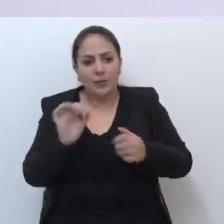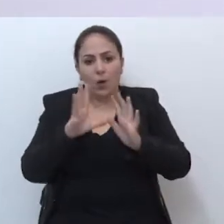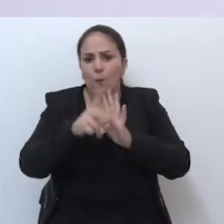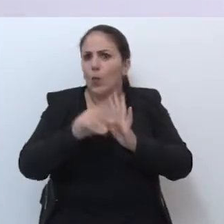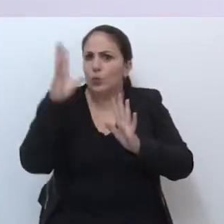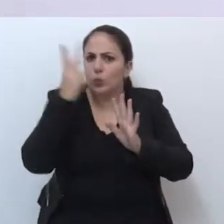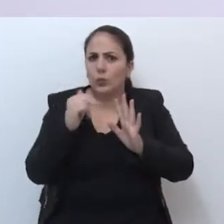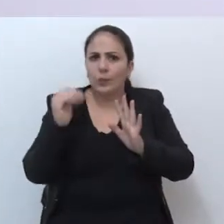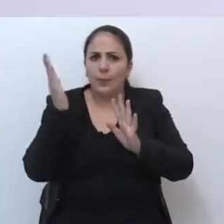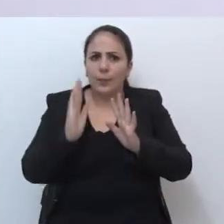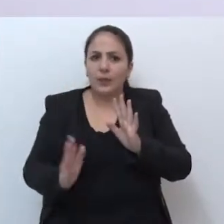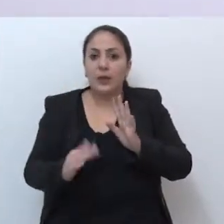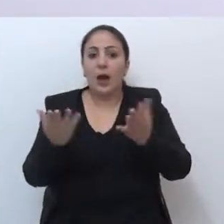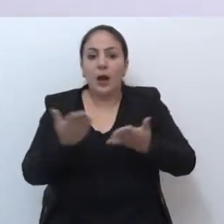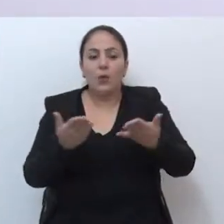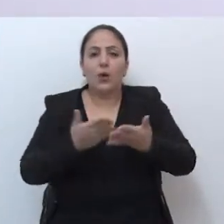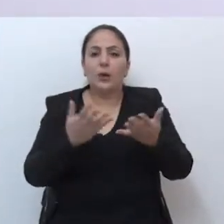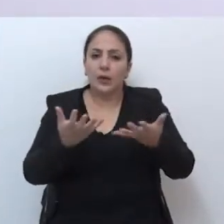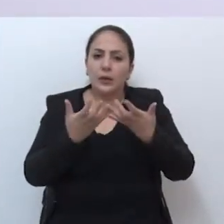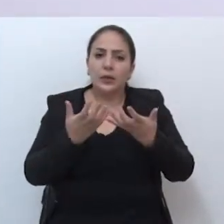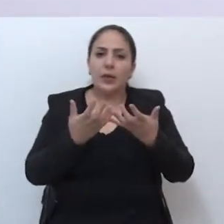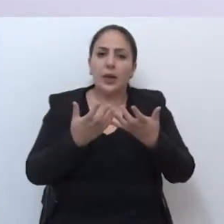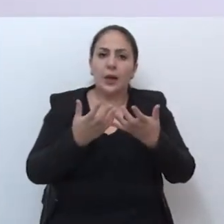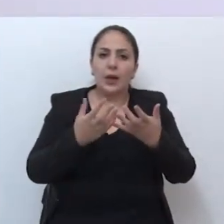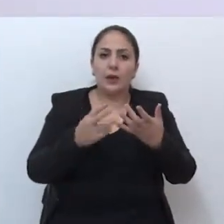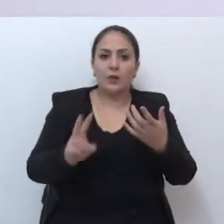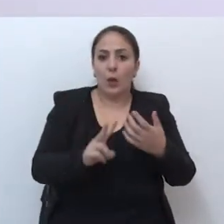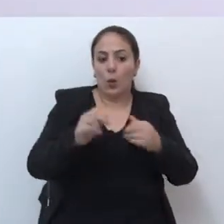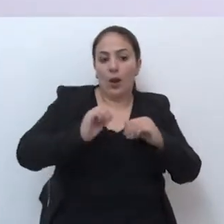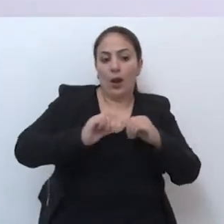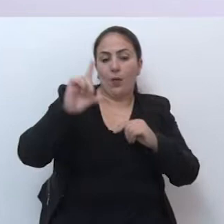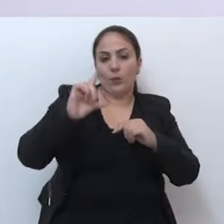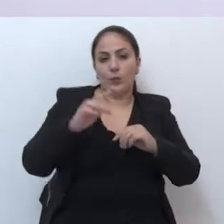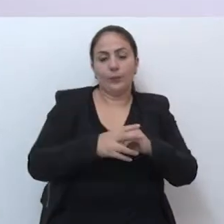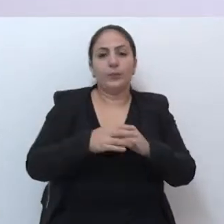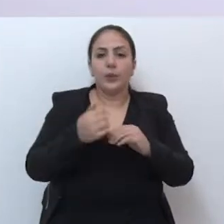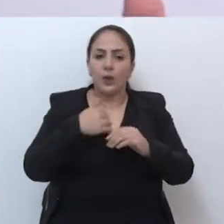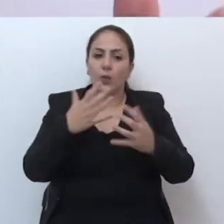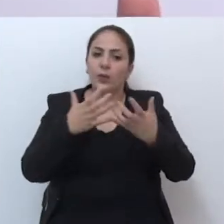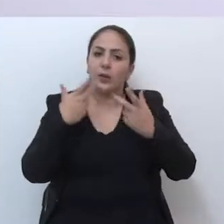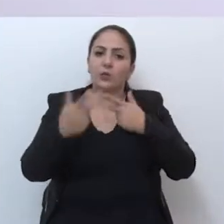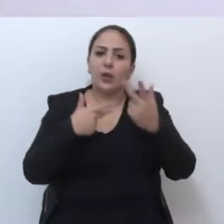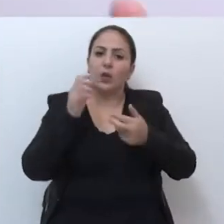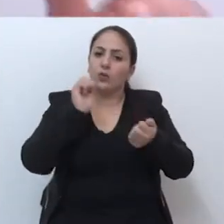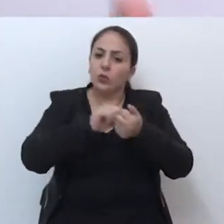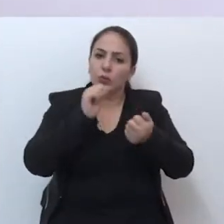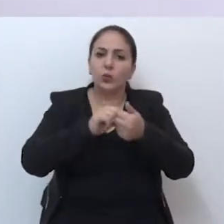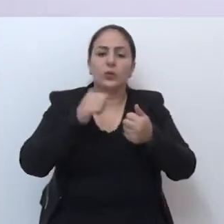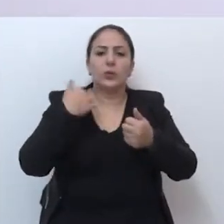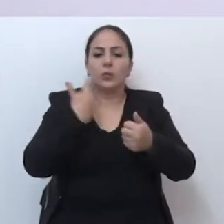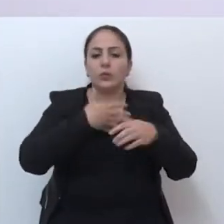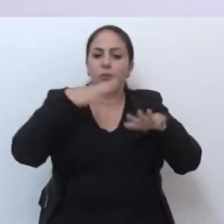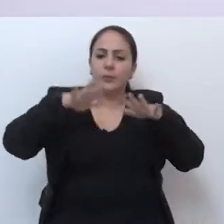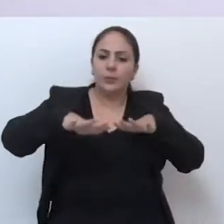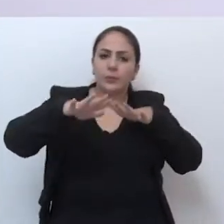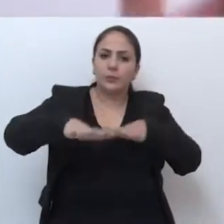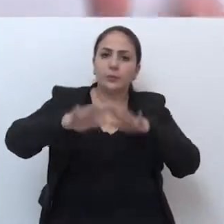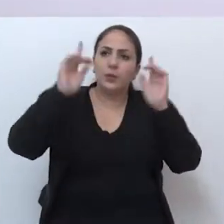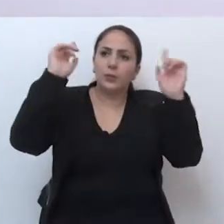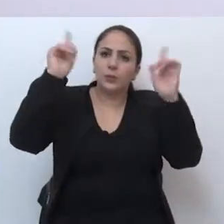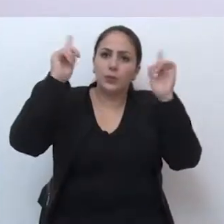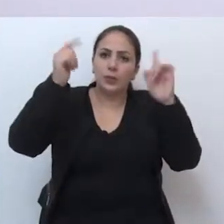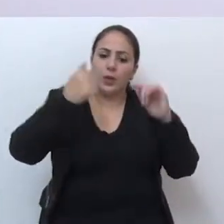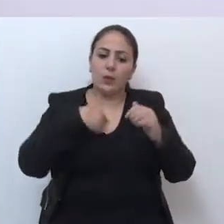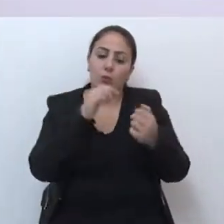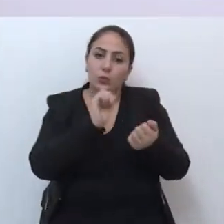agora querem tirar no lombo dos nossos caminhoneiros, dos verdadeiros trabalhadores. Então, quero dizer que estou junto com essa manifestação, estou